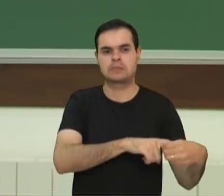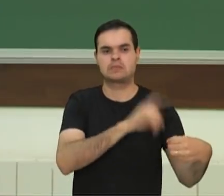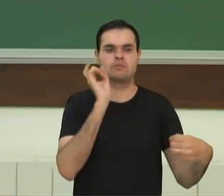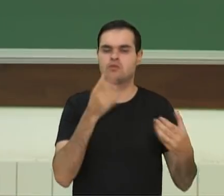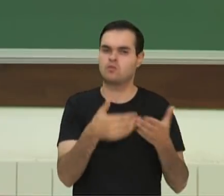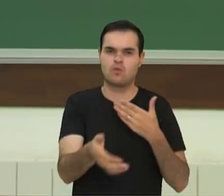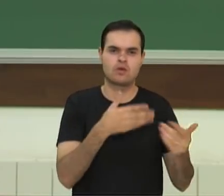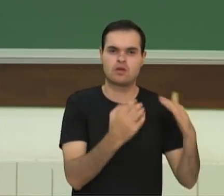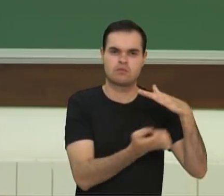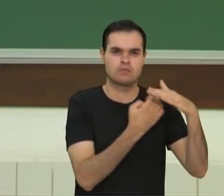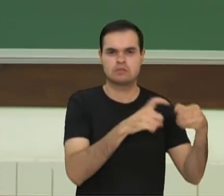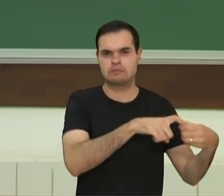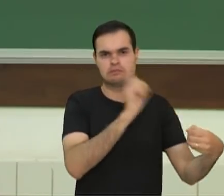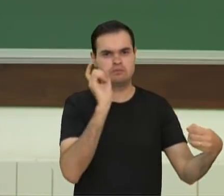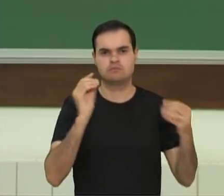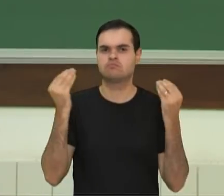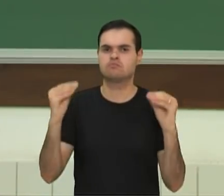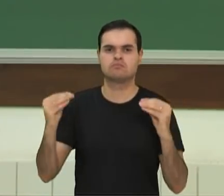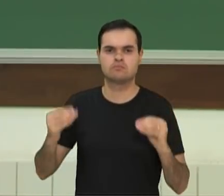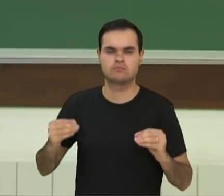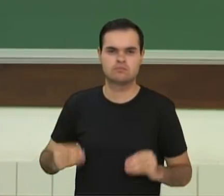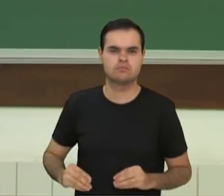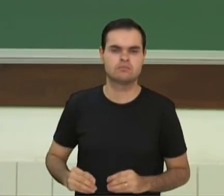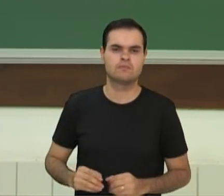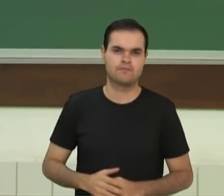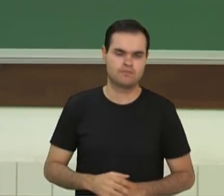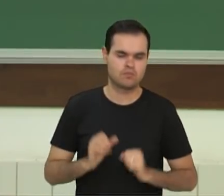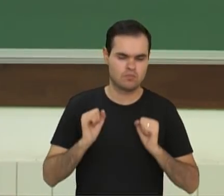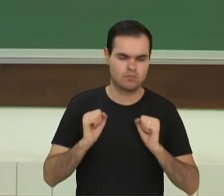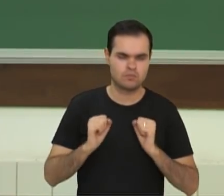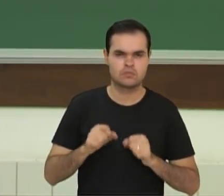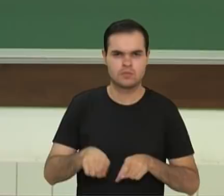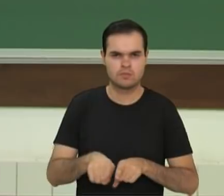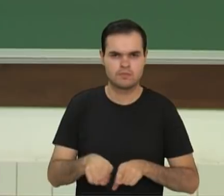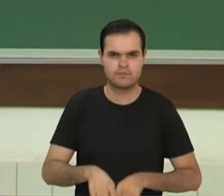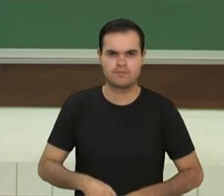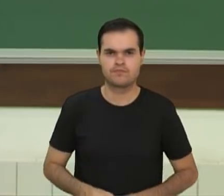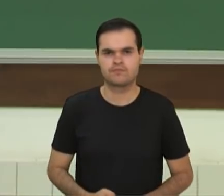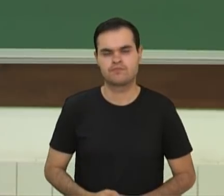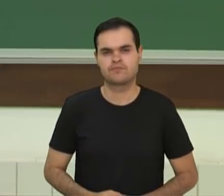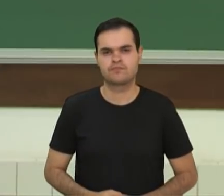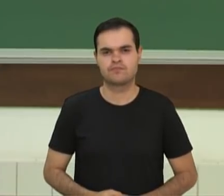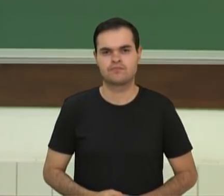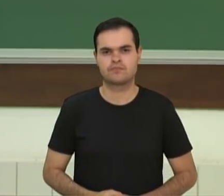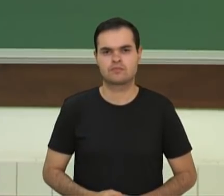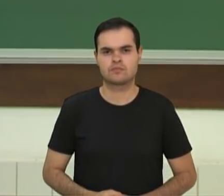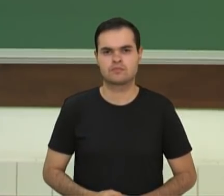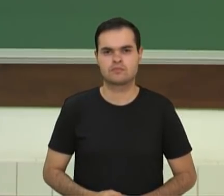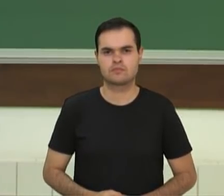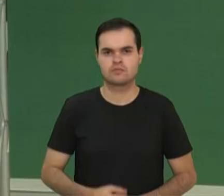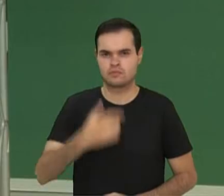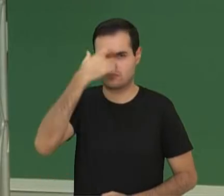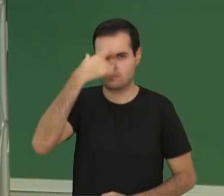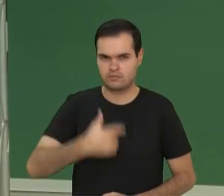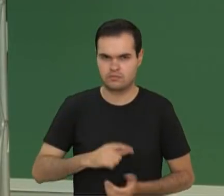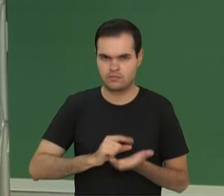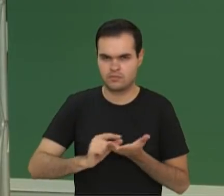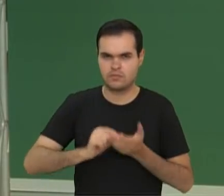qualquer empresa, de qualquer jornal, também é válido, certo? O articulista,